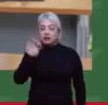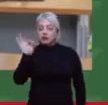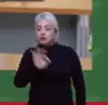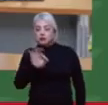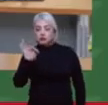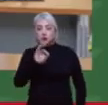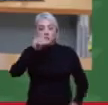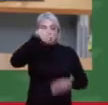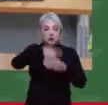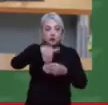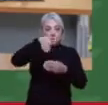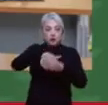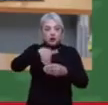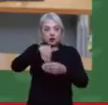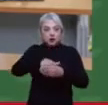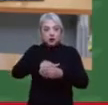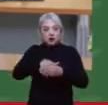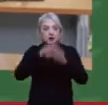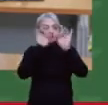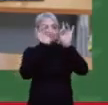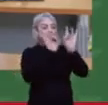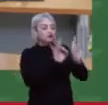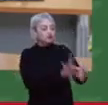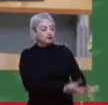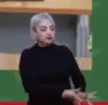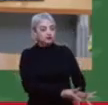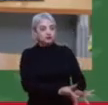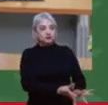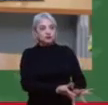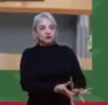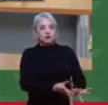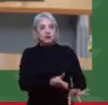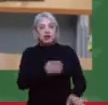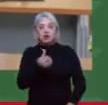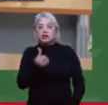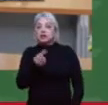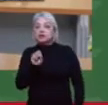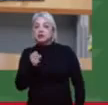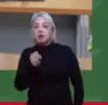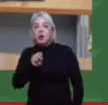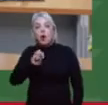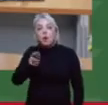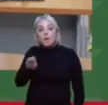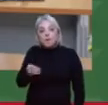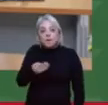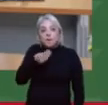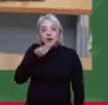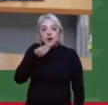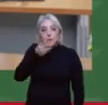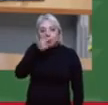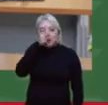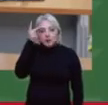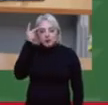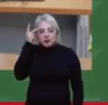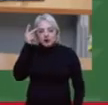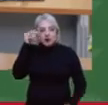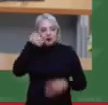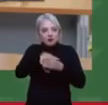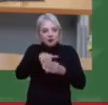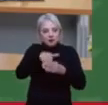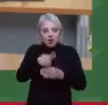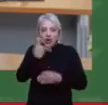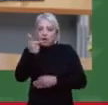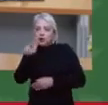70% dos votos seriam desperdiçados, ou seja, 68 milhões de brasileiros que teriam votado